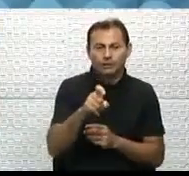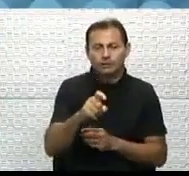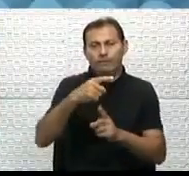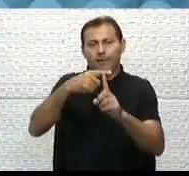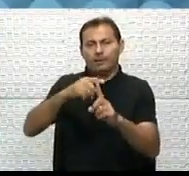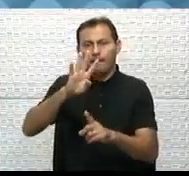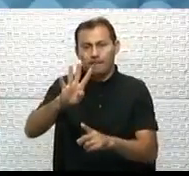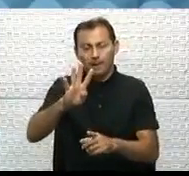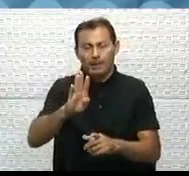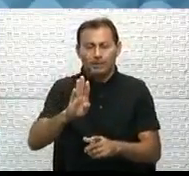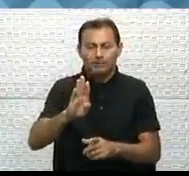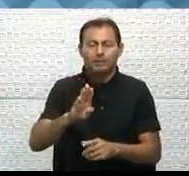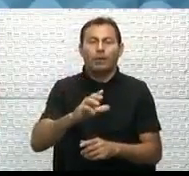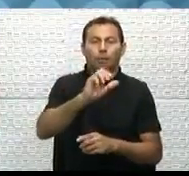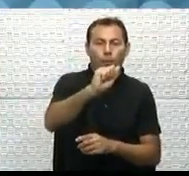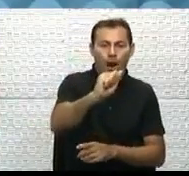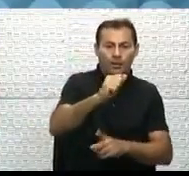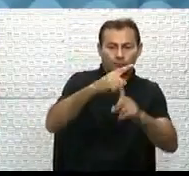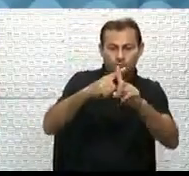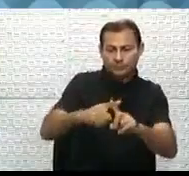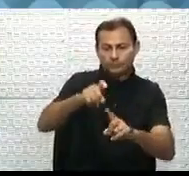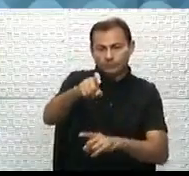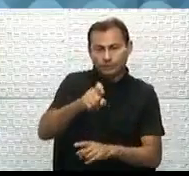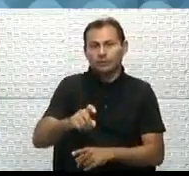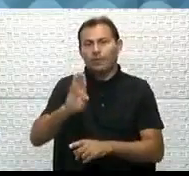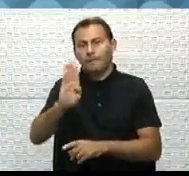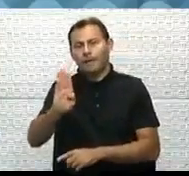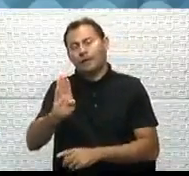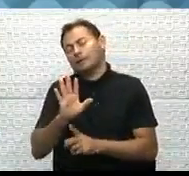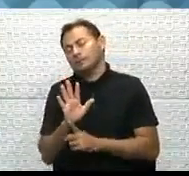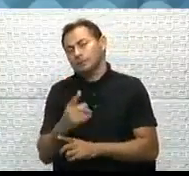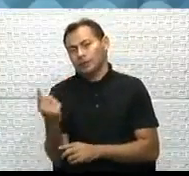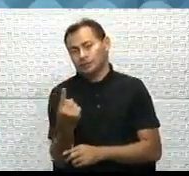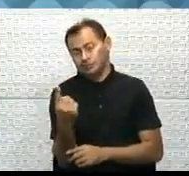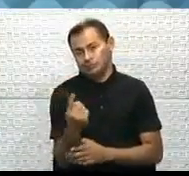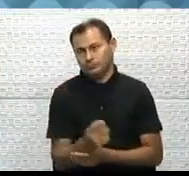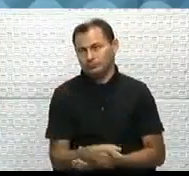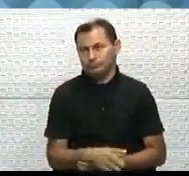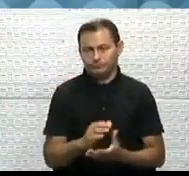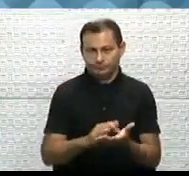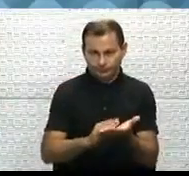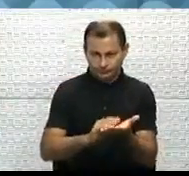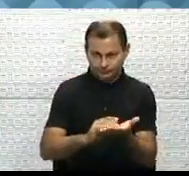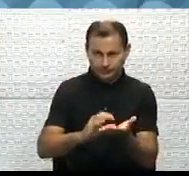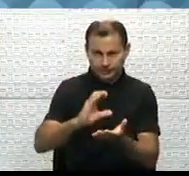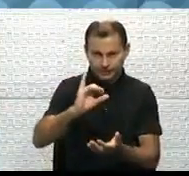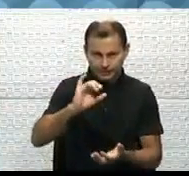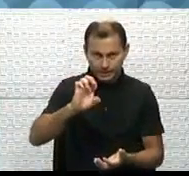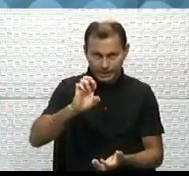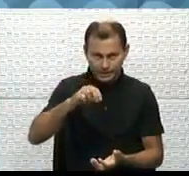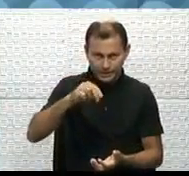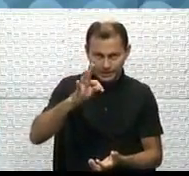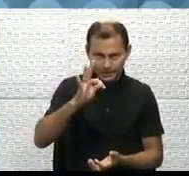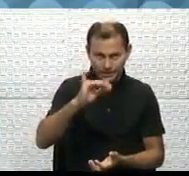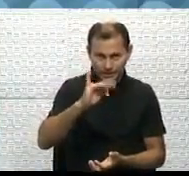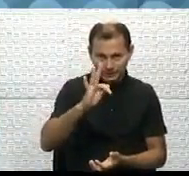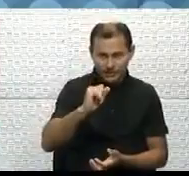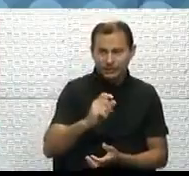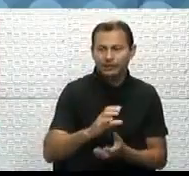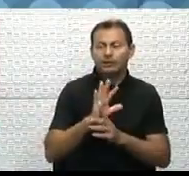mais b. O A multiplicando o x e o B é o número que aparece sozinho. Nessa calculadora científica que eu apresentei